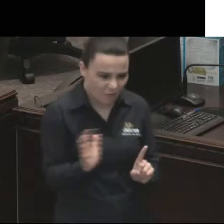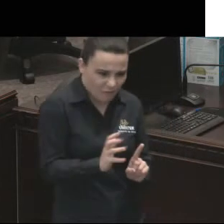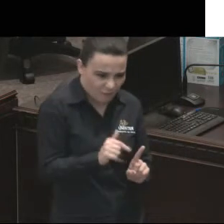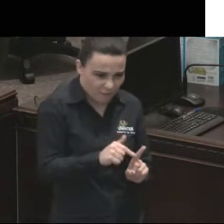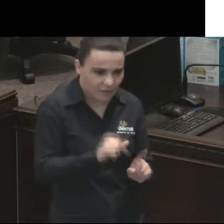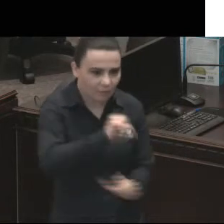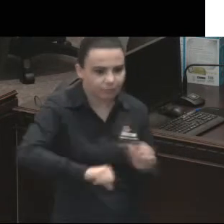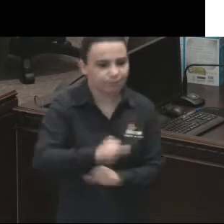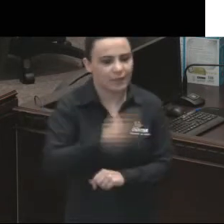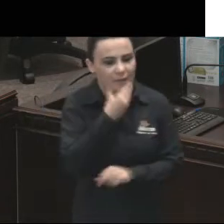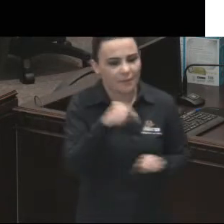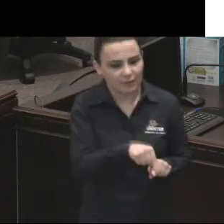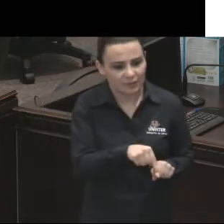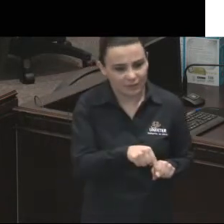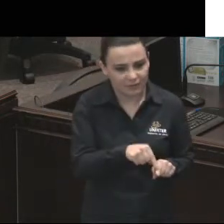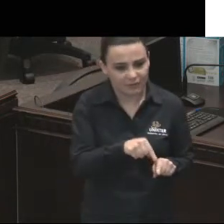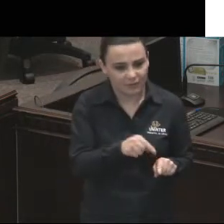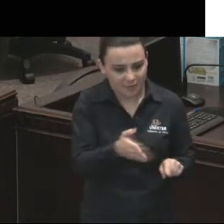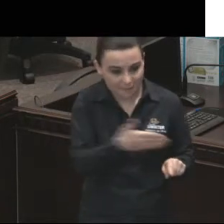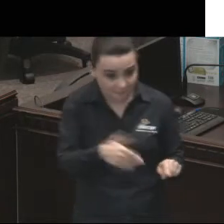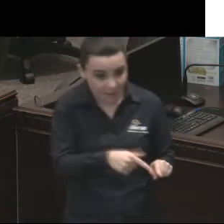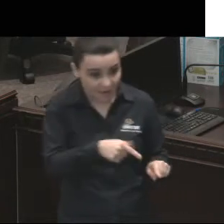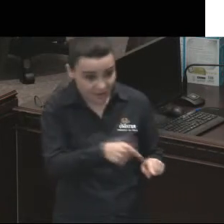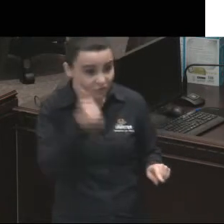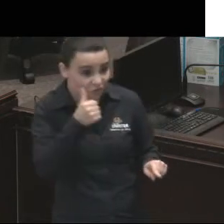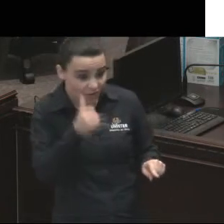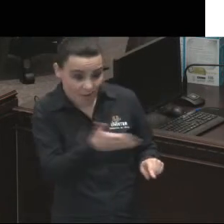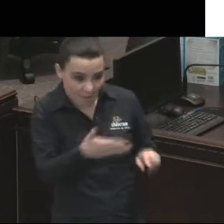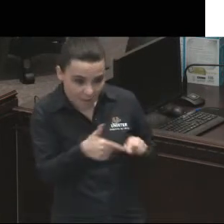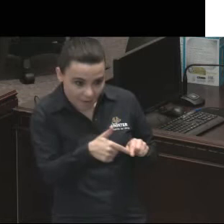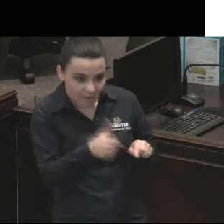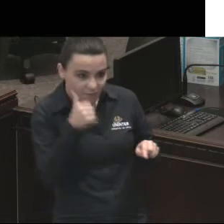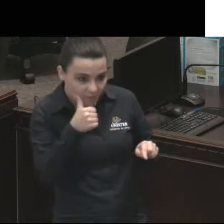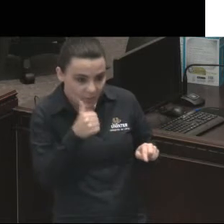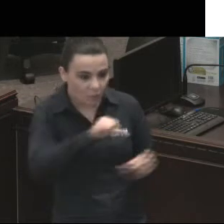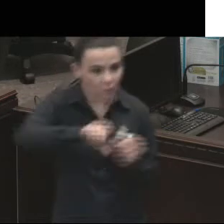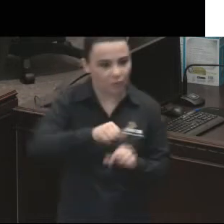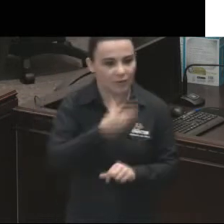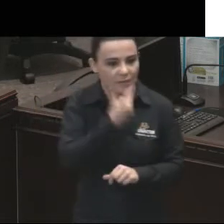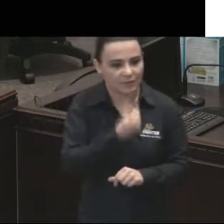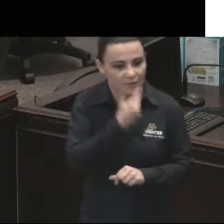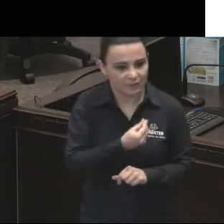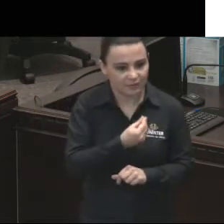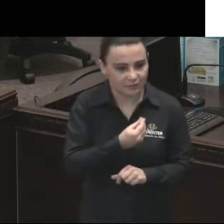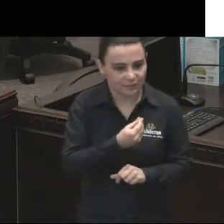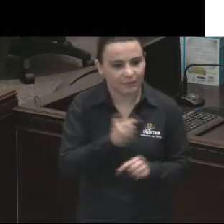foi chamando a atenção que então, existia esse problema, né, da contaminação desses corpos hídricos.